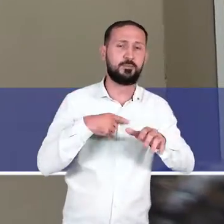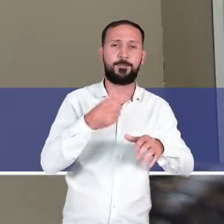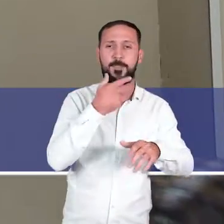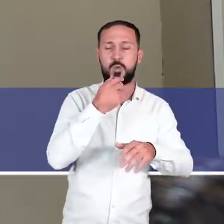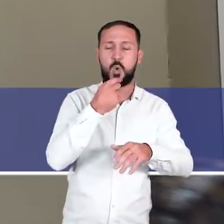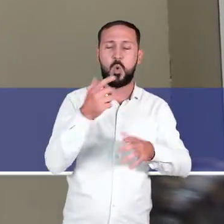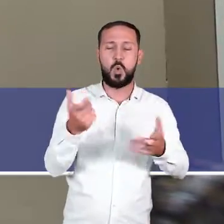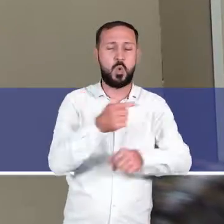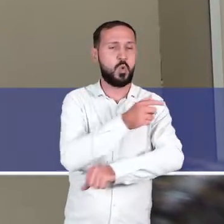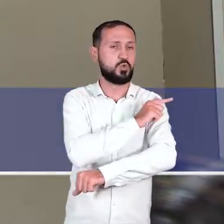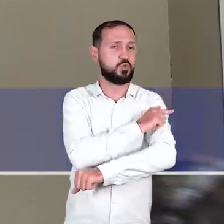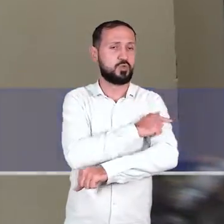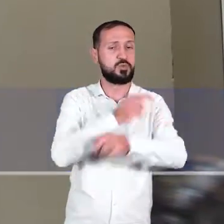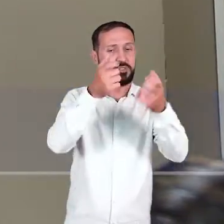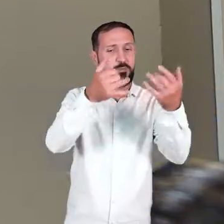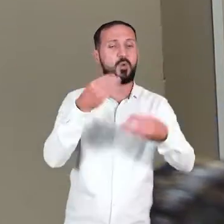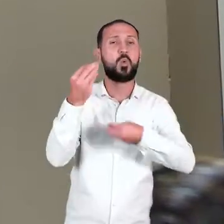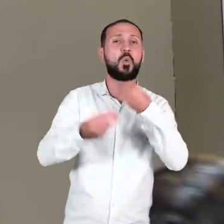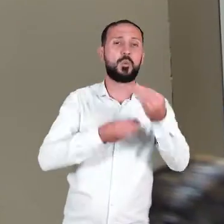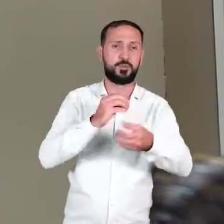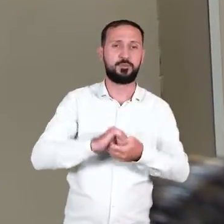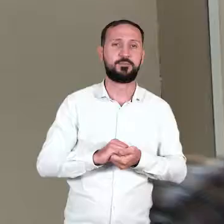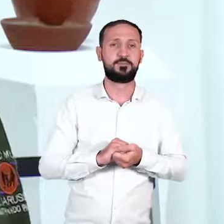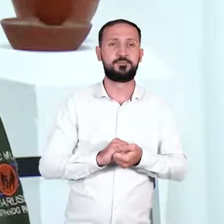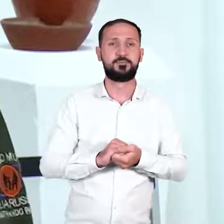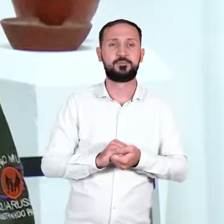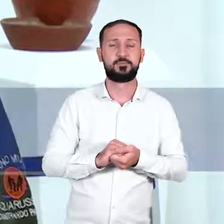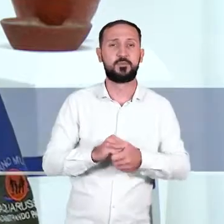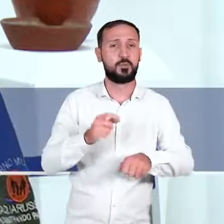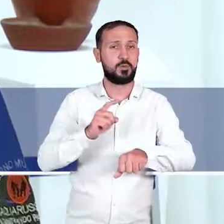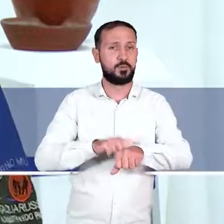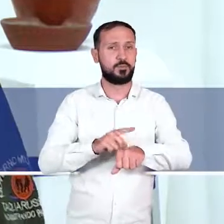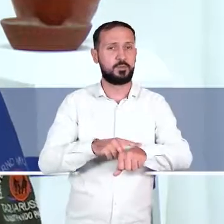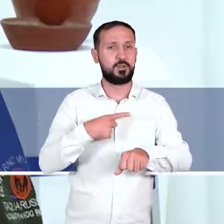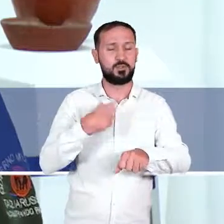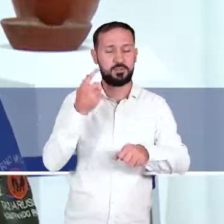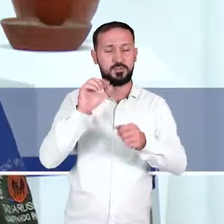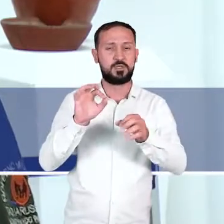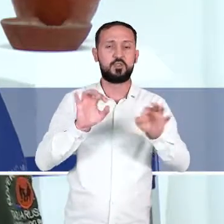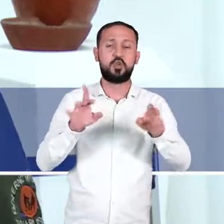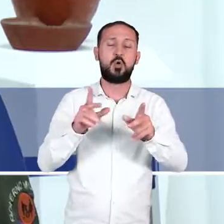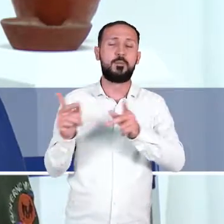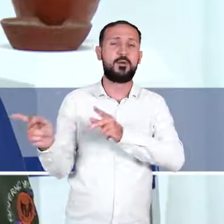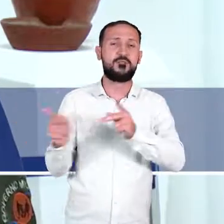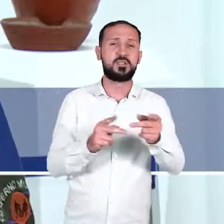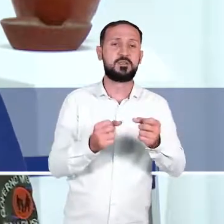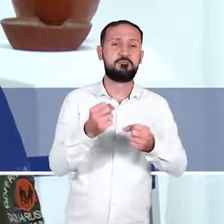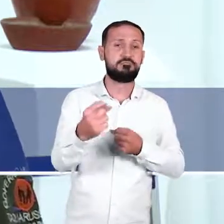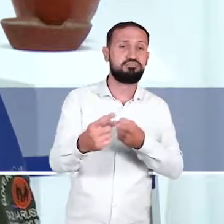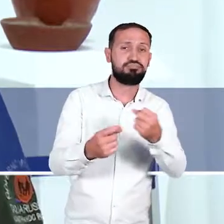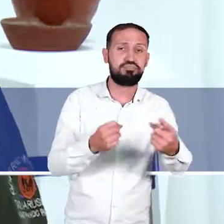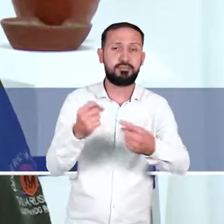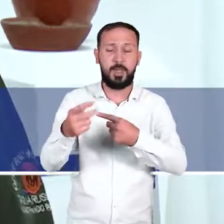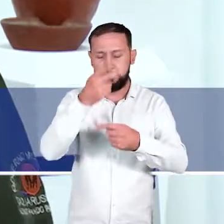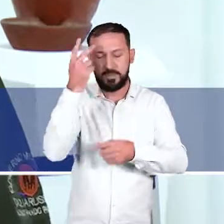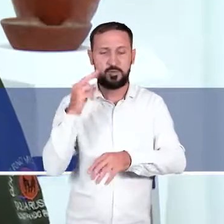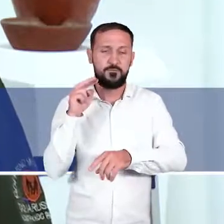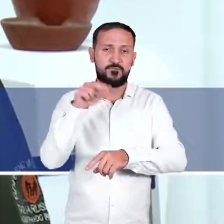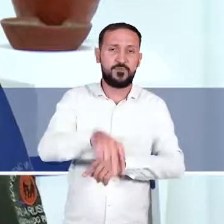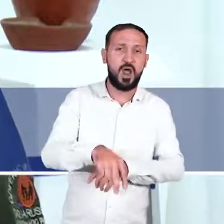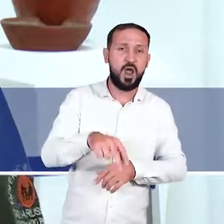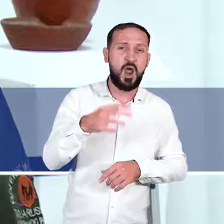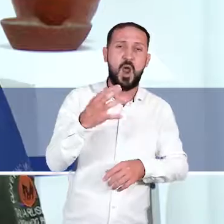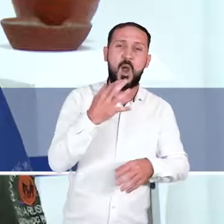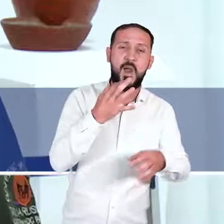parque, Reginaldo Oliveira, falou sobre essa possibilidade. No momento, nós estamos fazendo visitas esporádicas para tanto que as pessoas